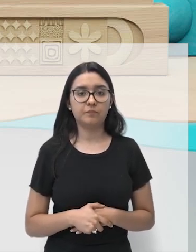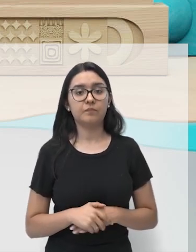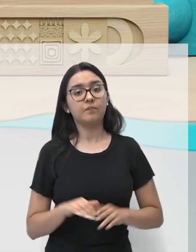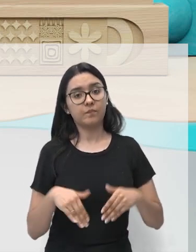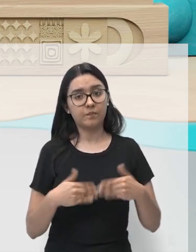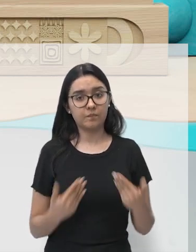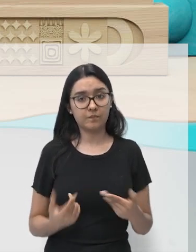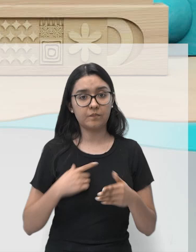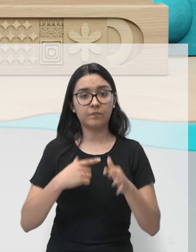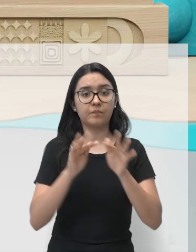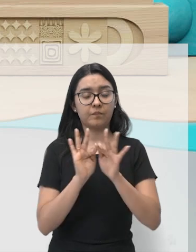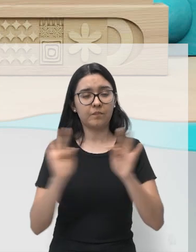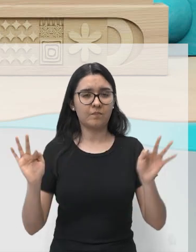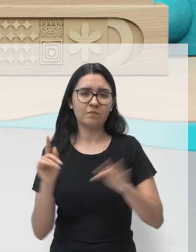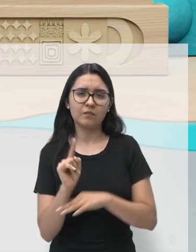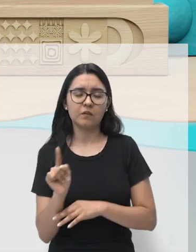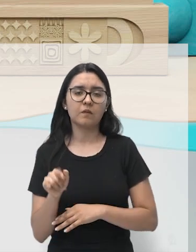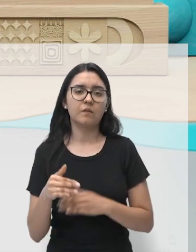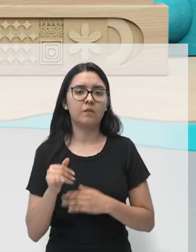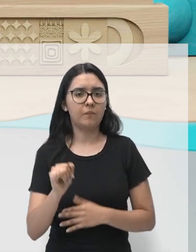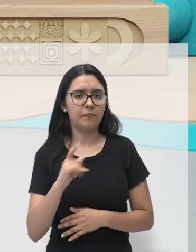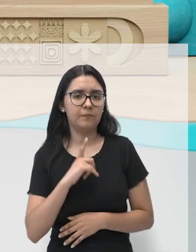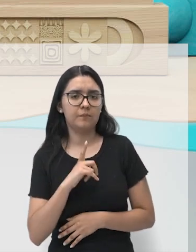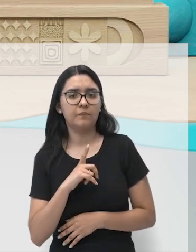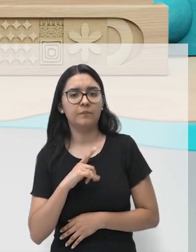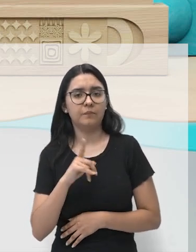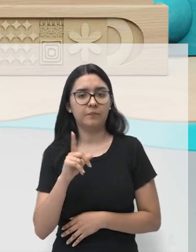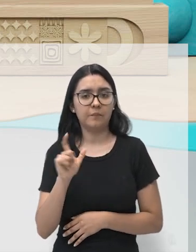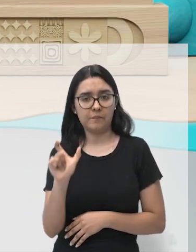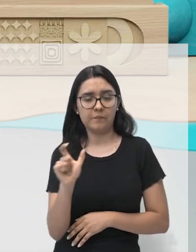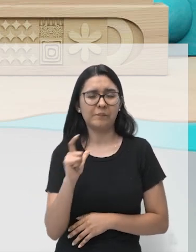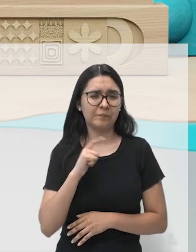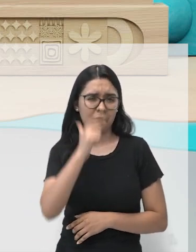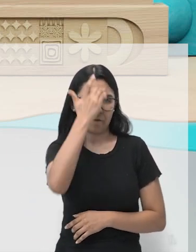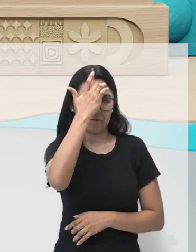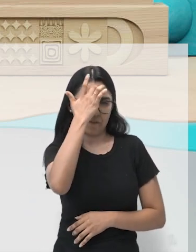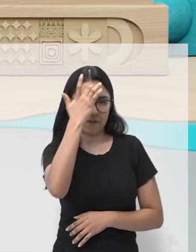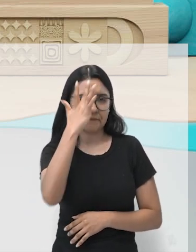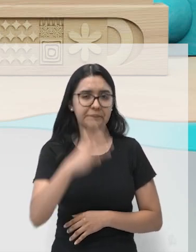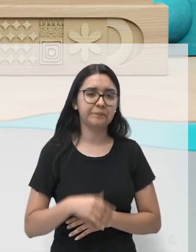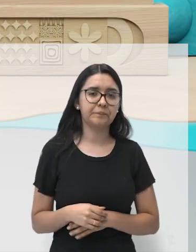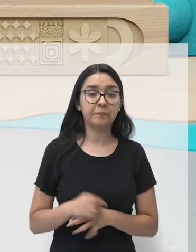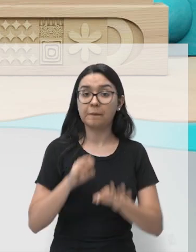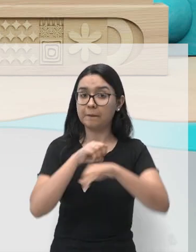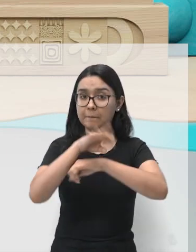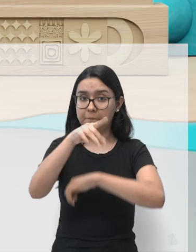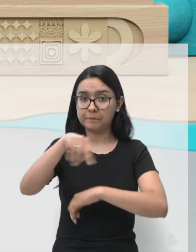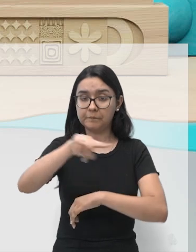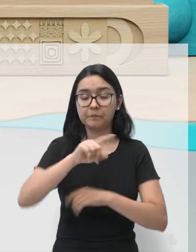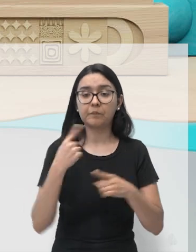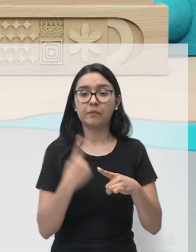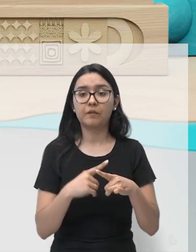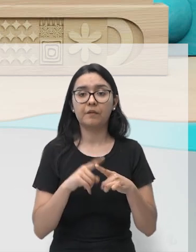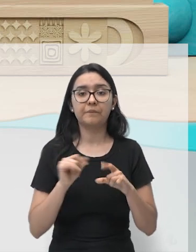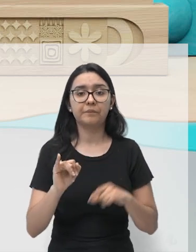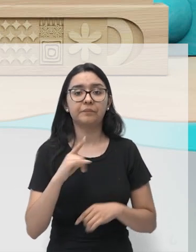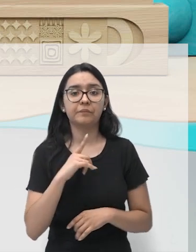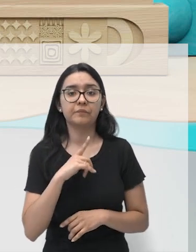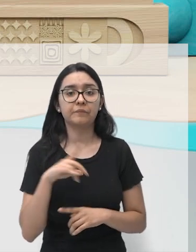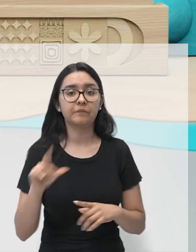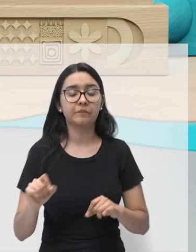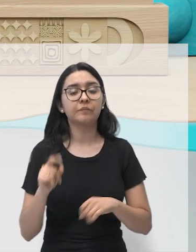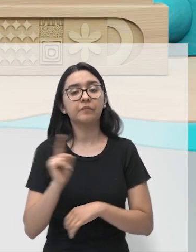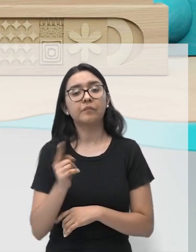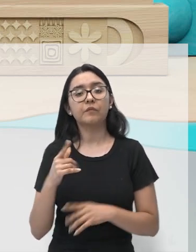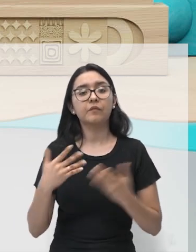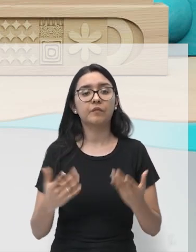negativa aqui. Quando tiver palavra negativa, fica muito mais fácil de identificar. Uma dica para vocês, porque se tem negativa